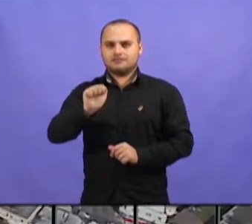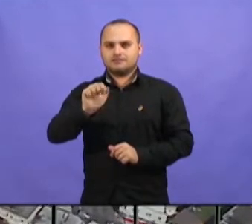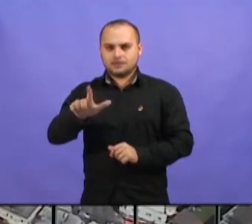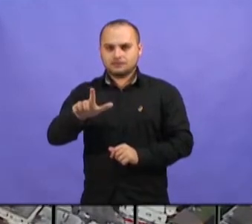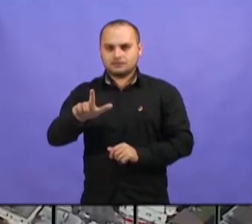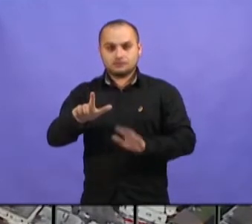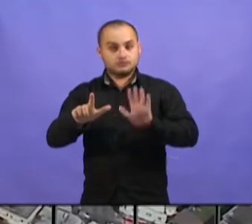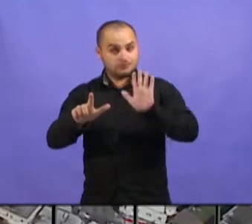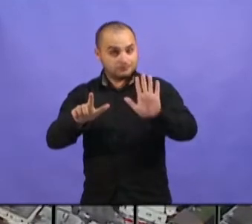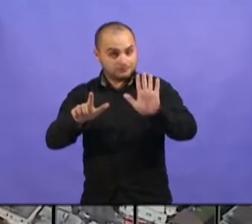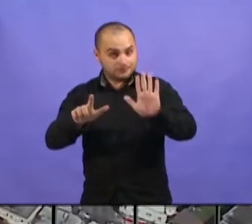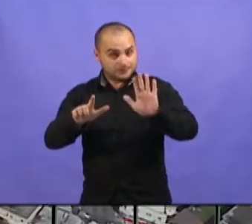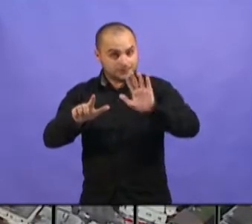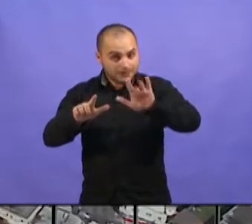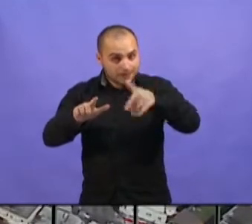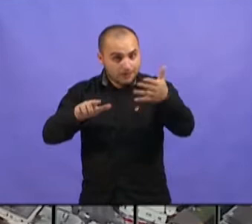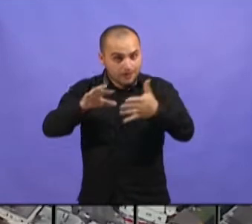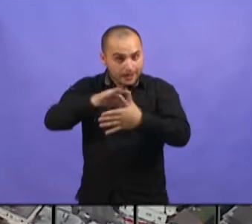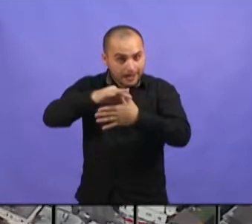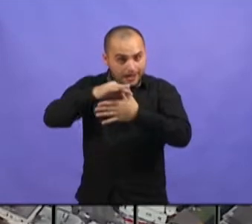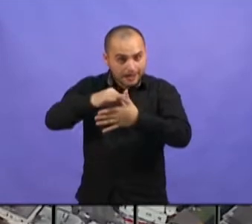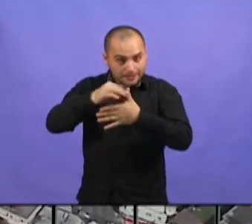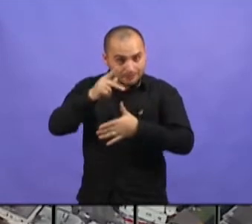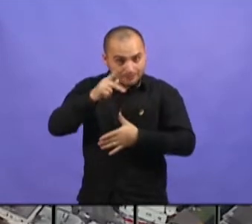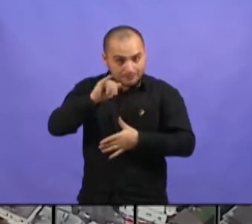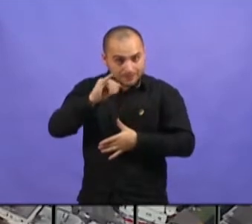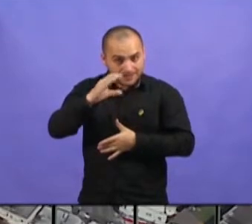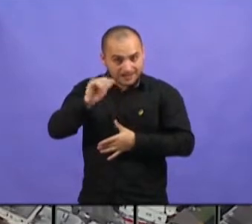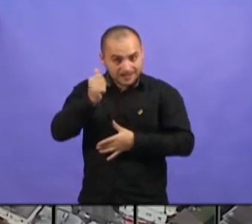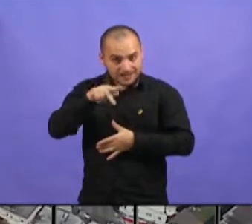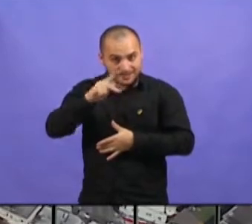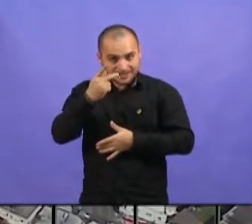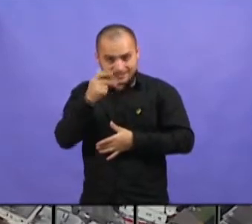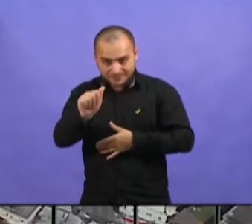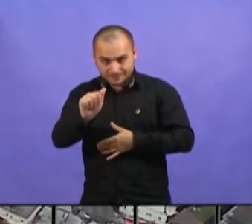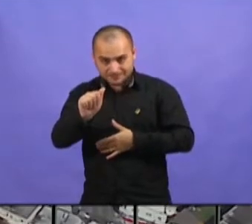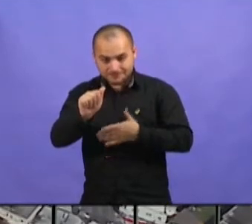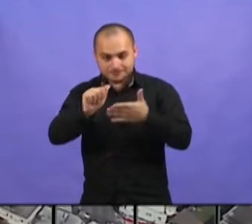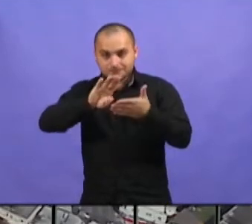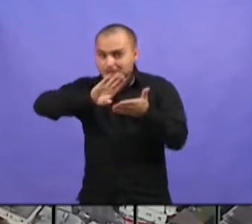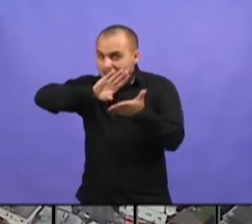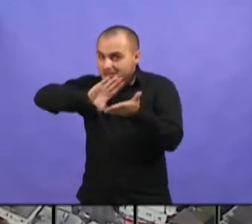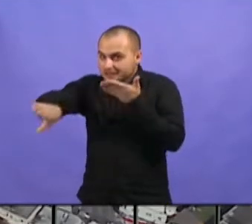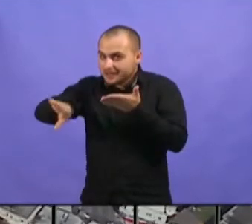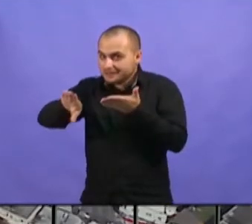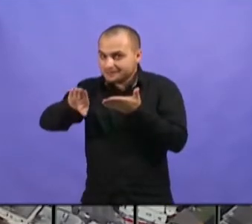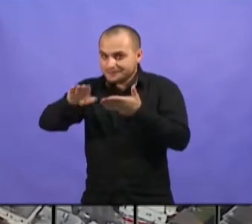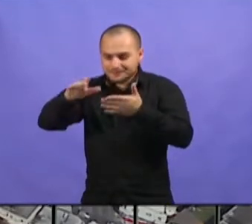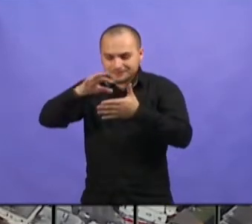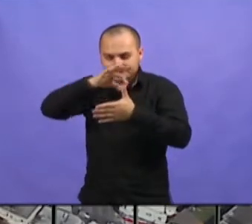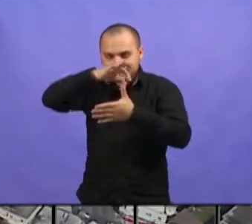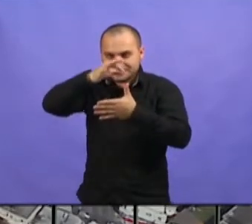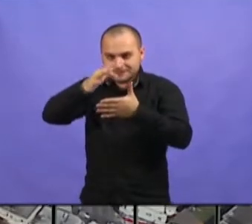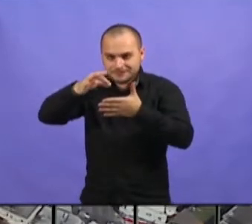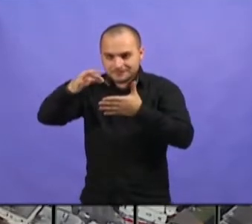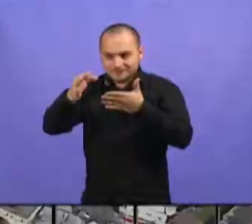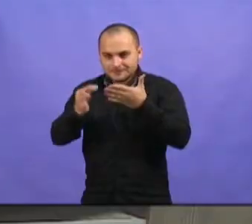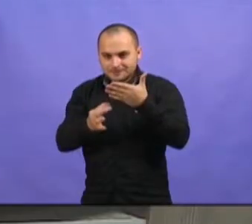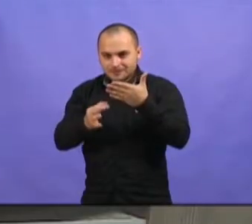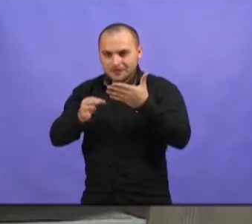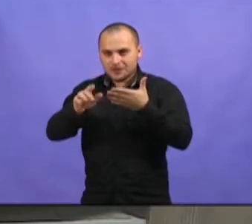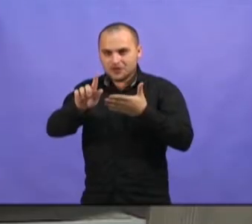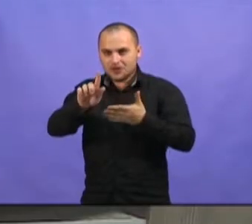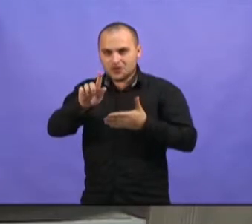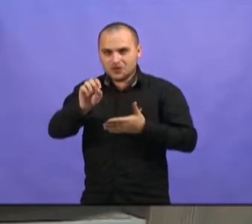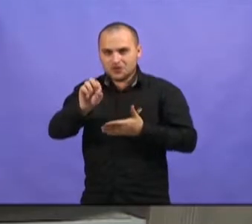próxima picanha já tira fora a gordurinha, né? Porque apesar de ela ser saborosa, ela é um fator